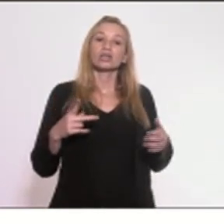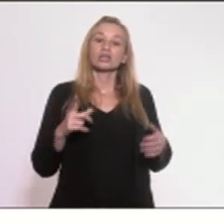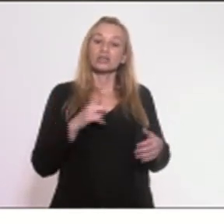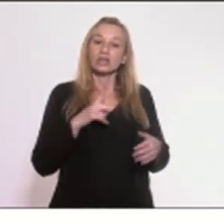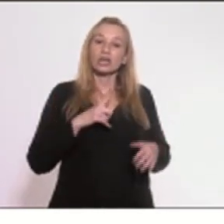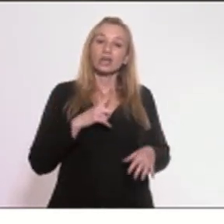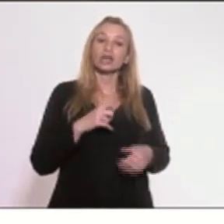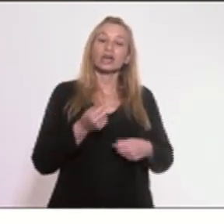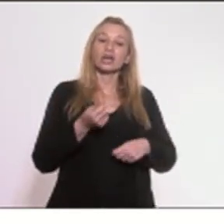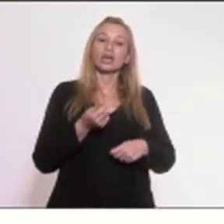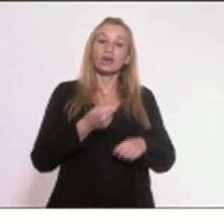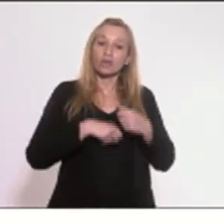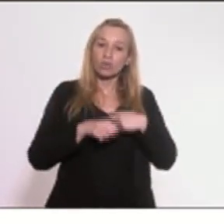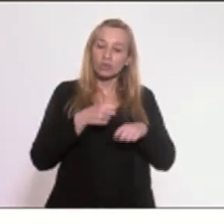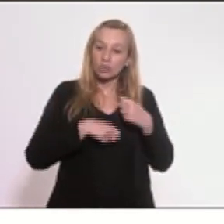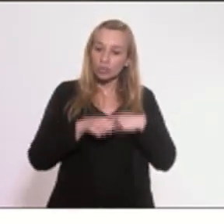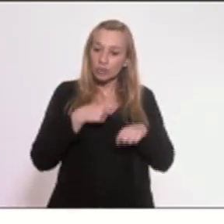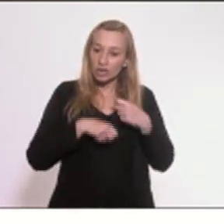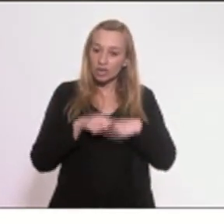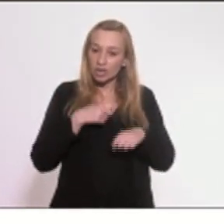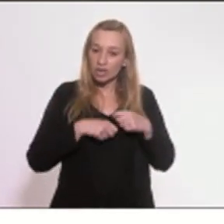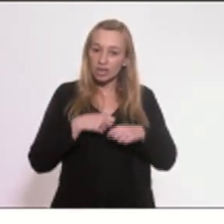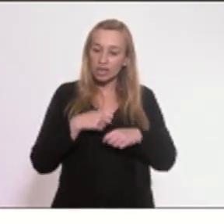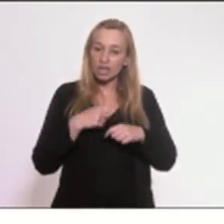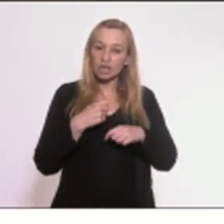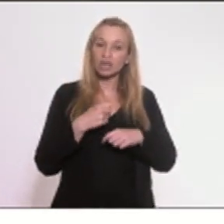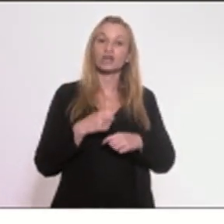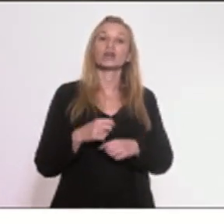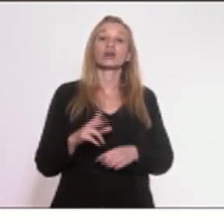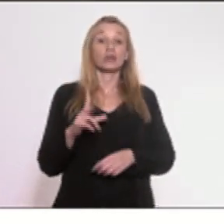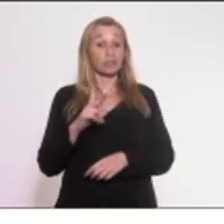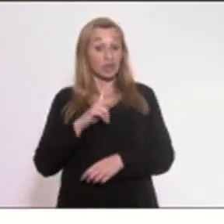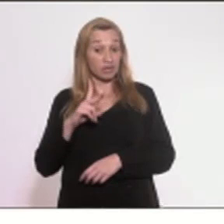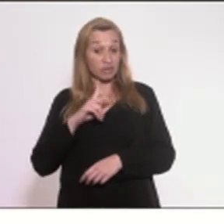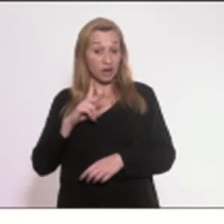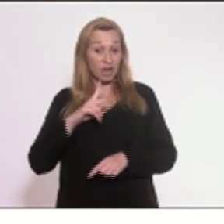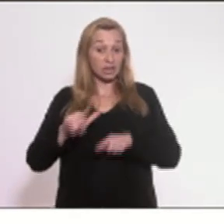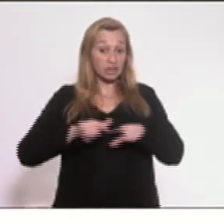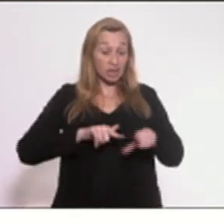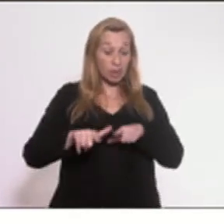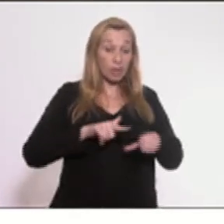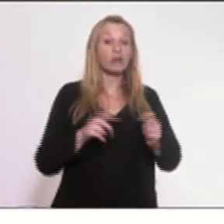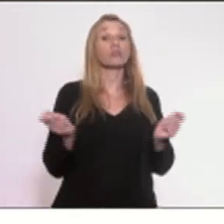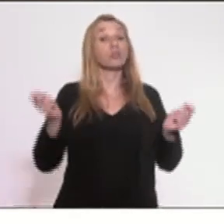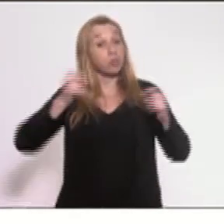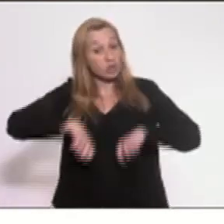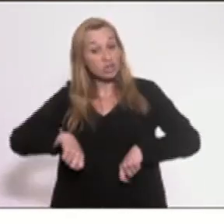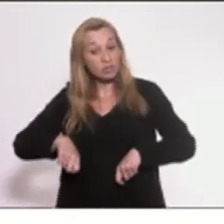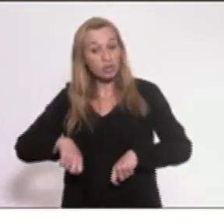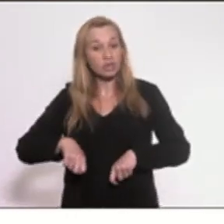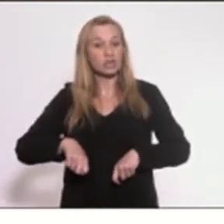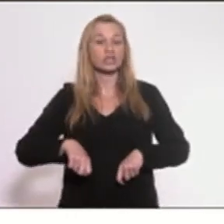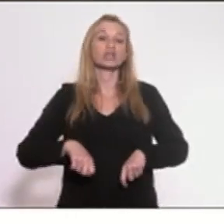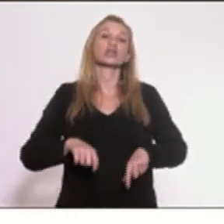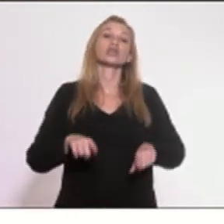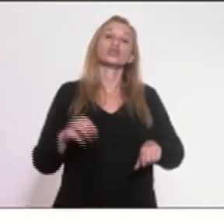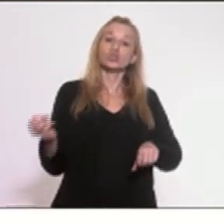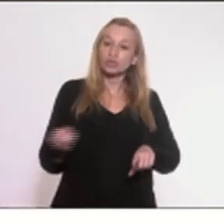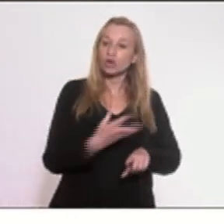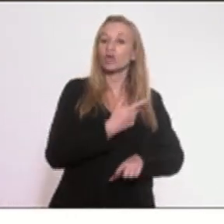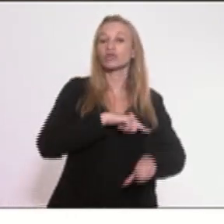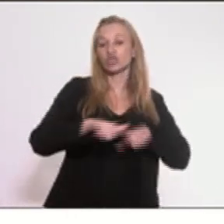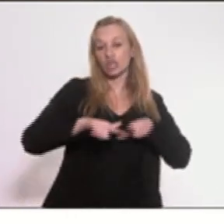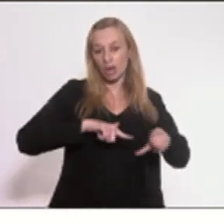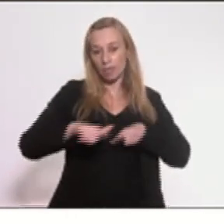a economia por intermédio da iniciativa privada, possibilitando a geração de empregos para a